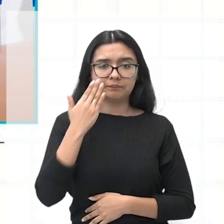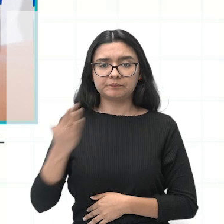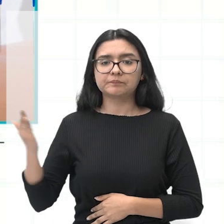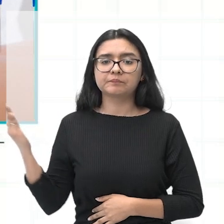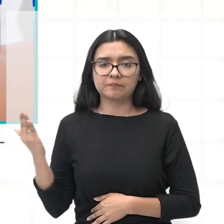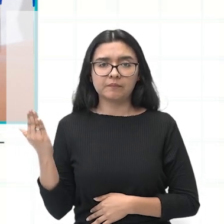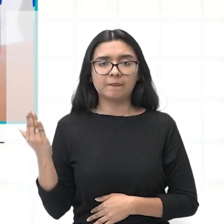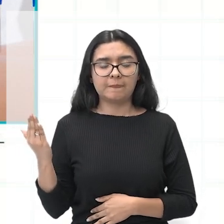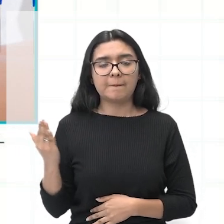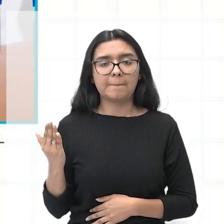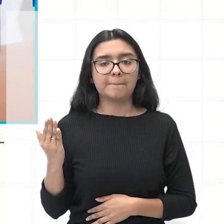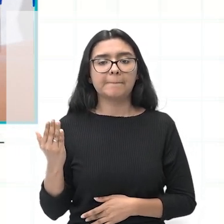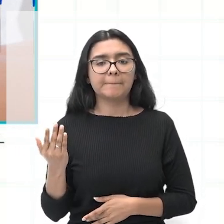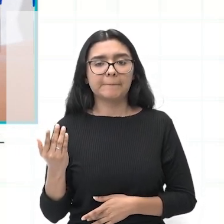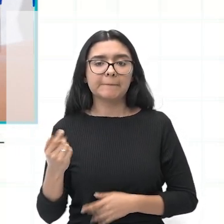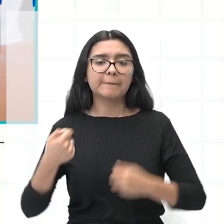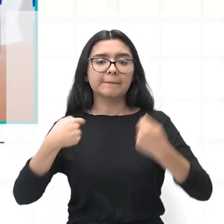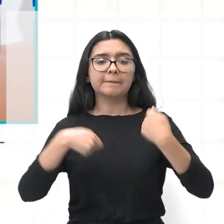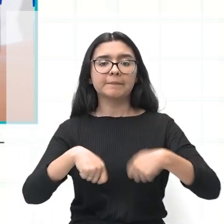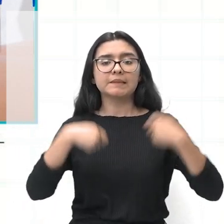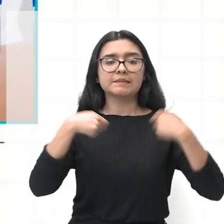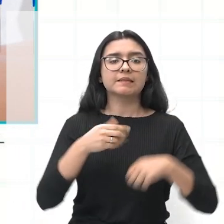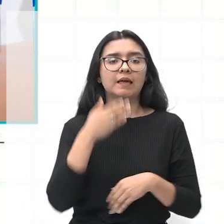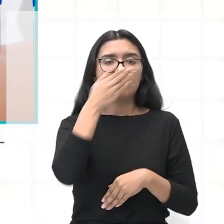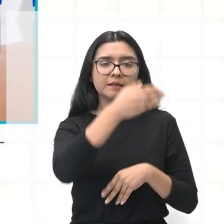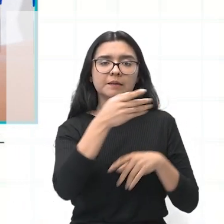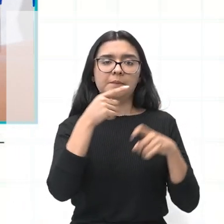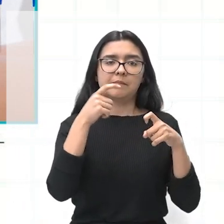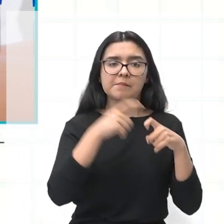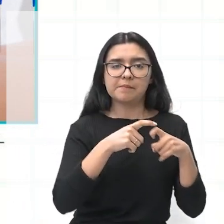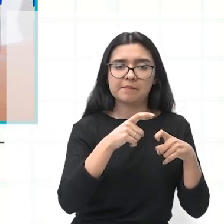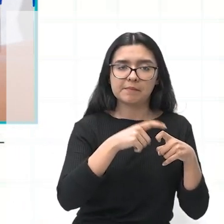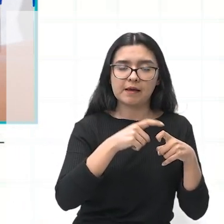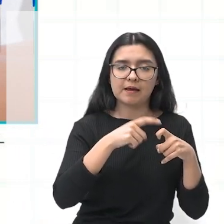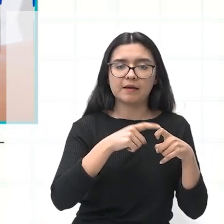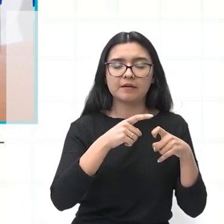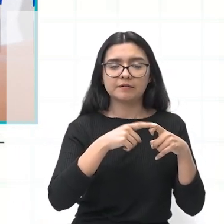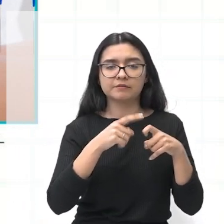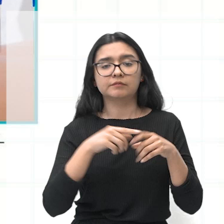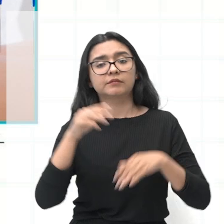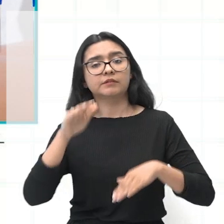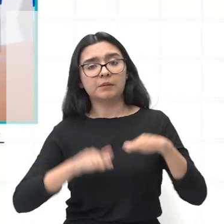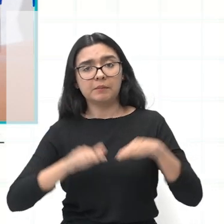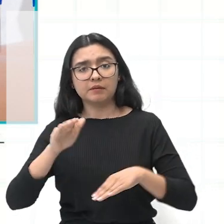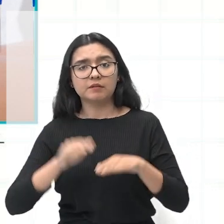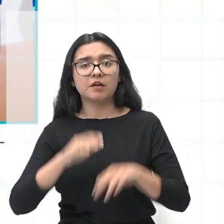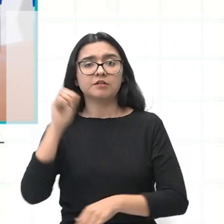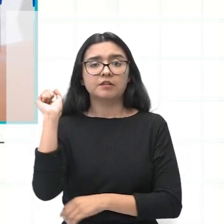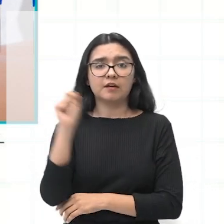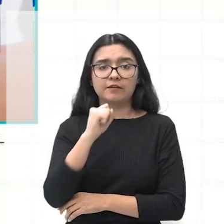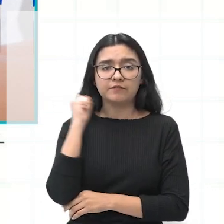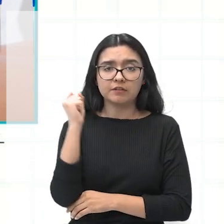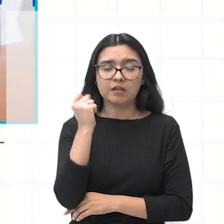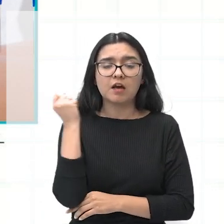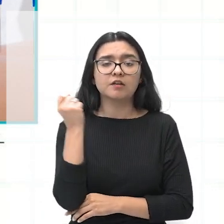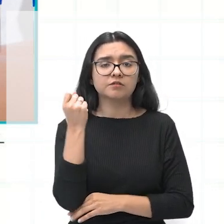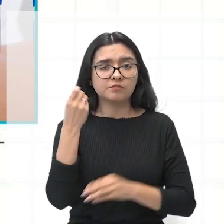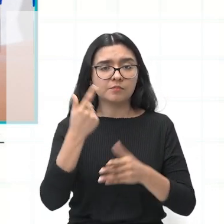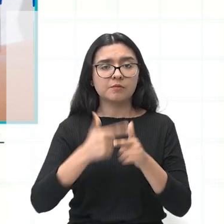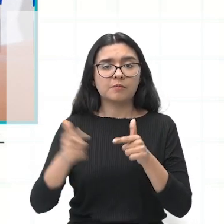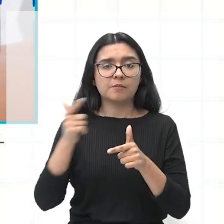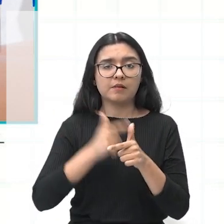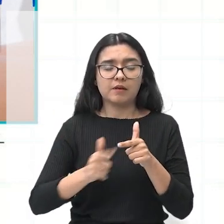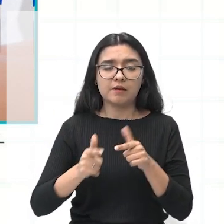É necessário a intervenção médica, é necessário, dependendo do grau aí da lesão